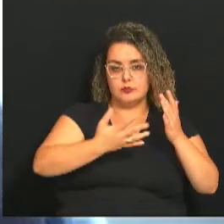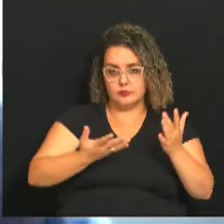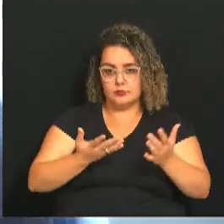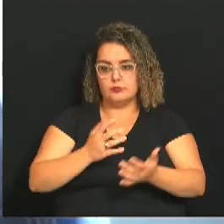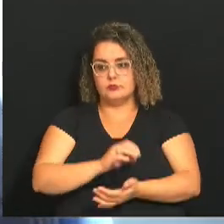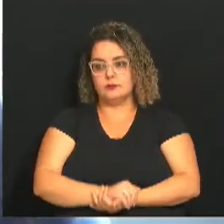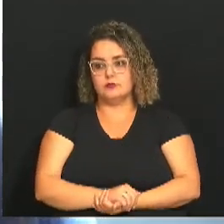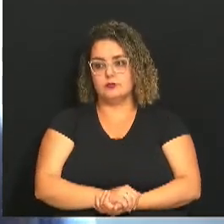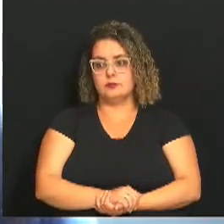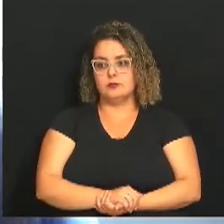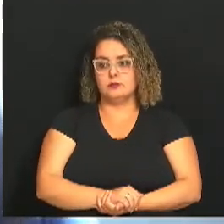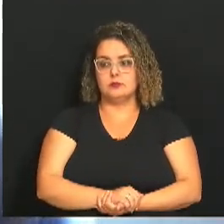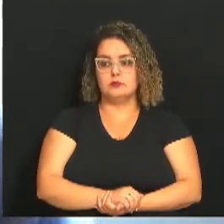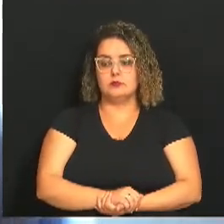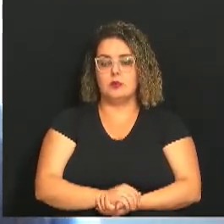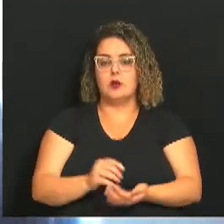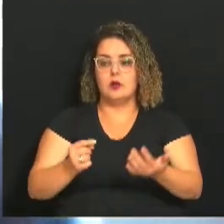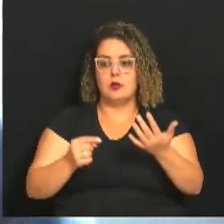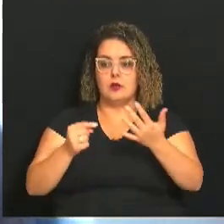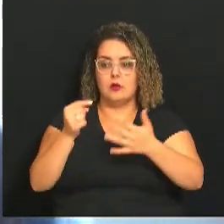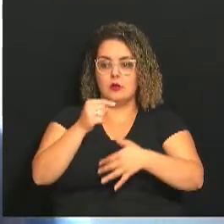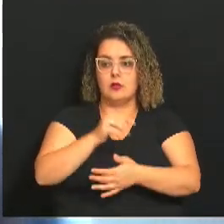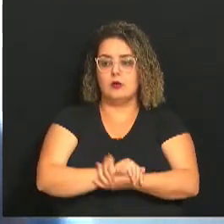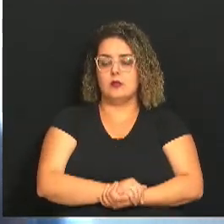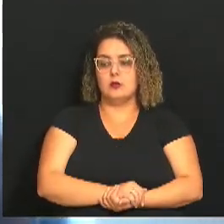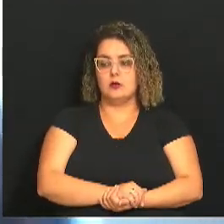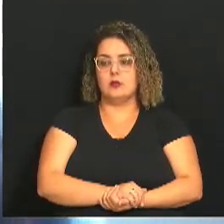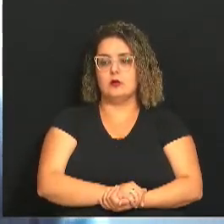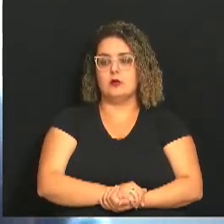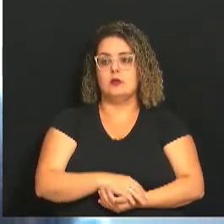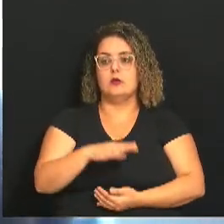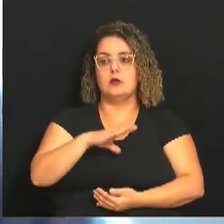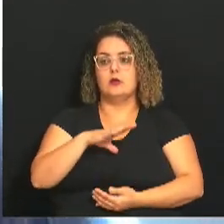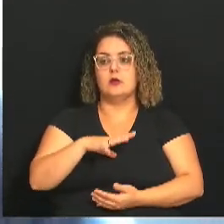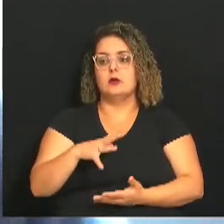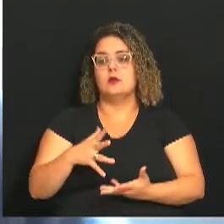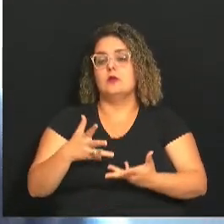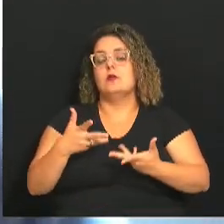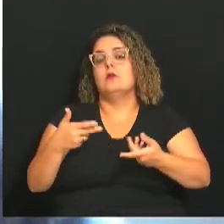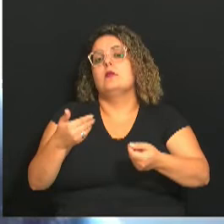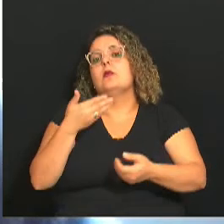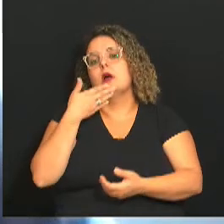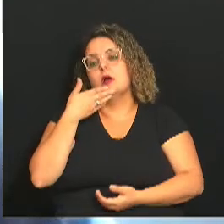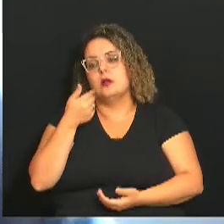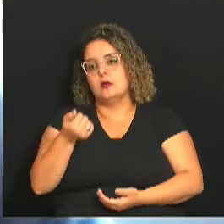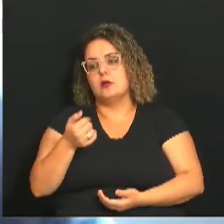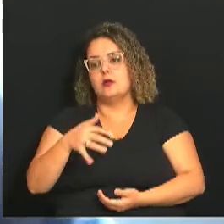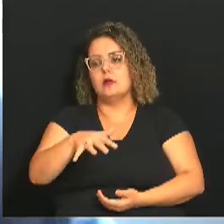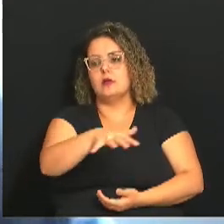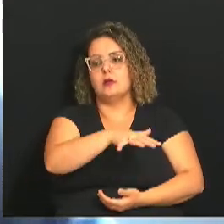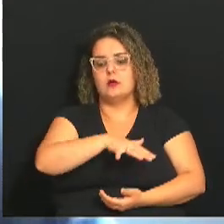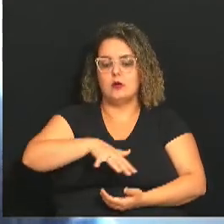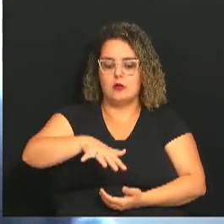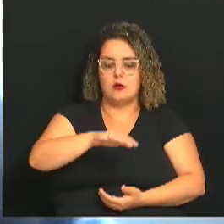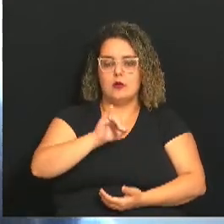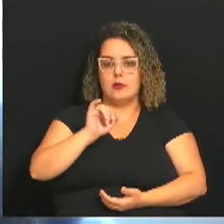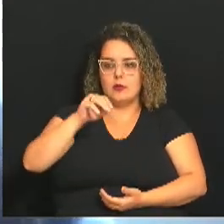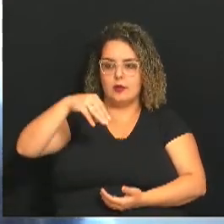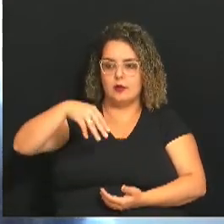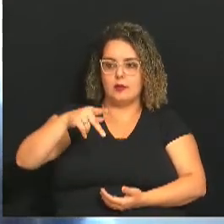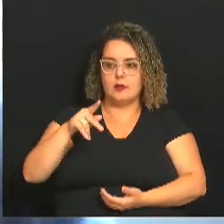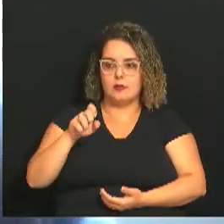dos pontos principais dele é de tornar também a cidade mais agradável. Então, a construção de áreas permeáveis, como o Marcelo